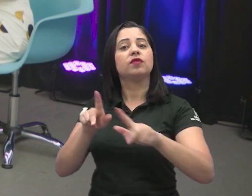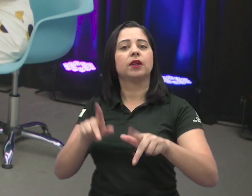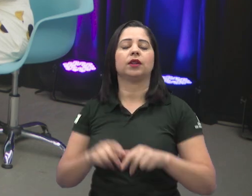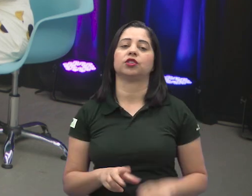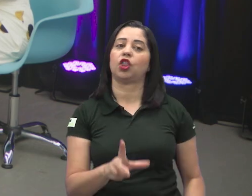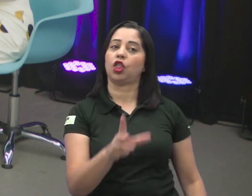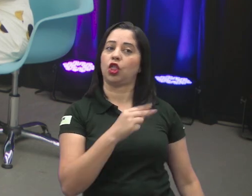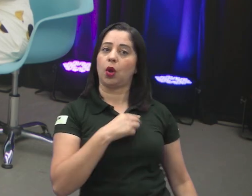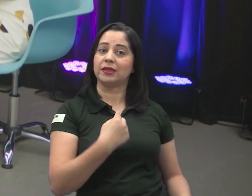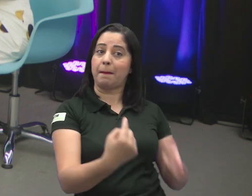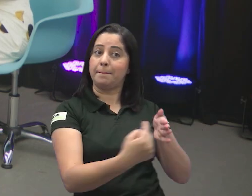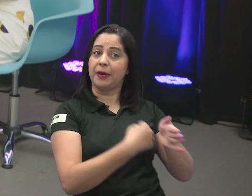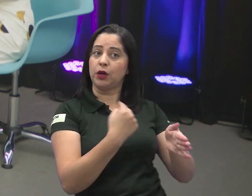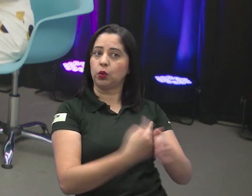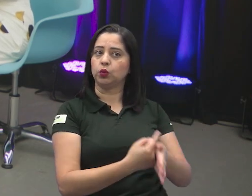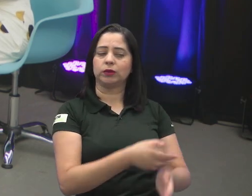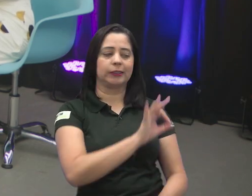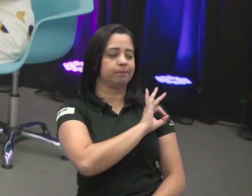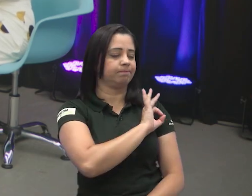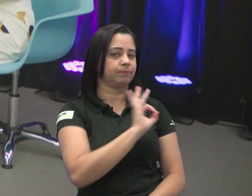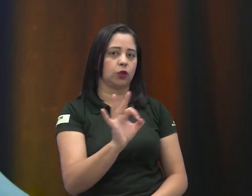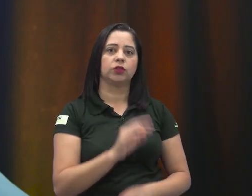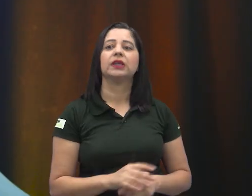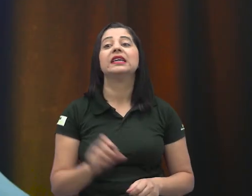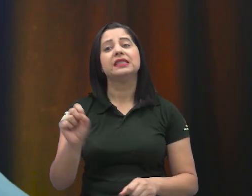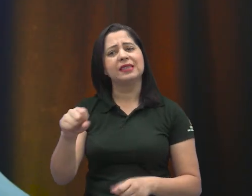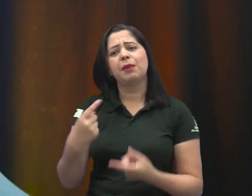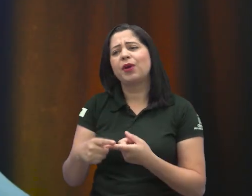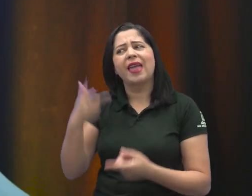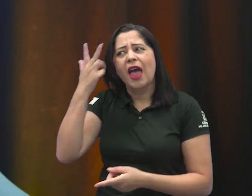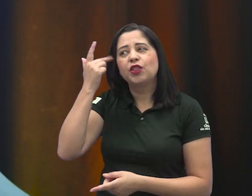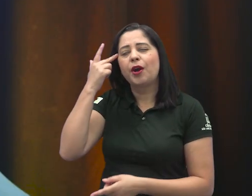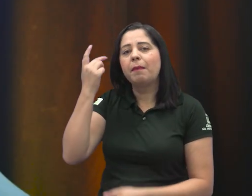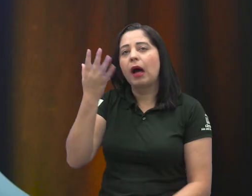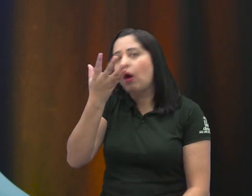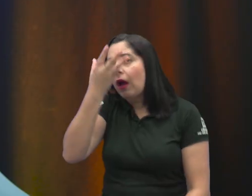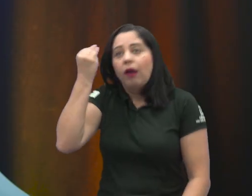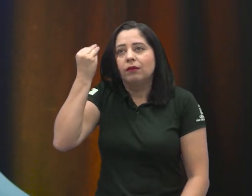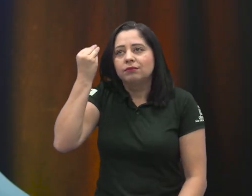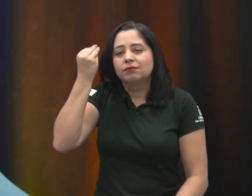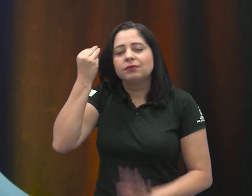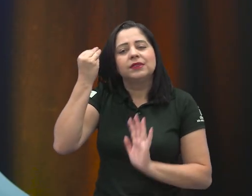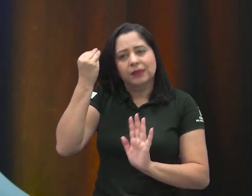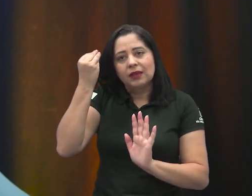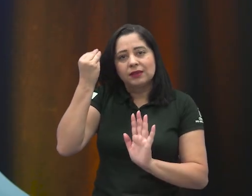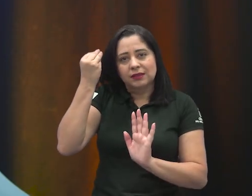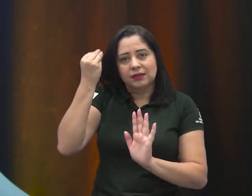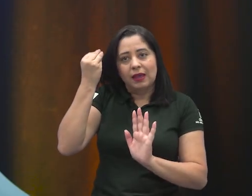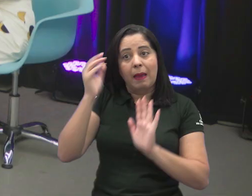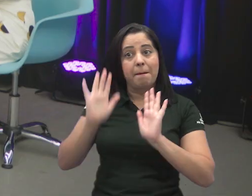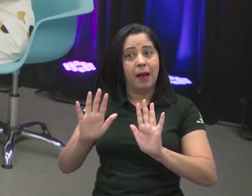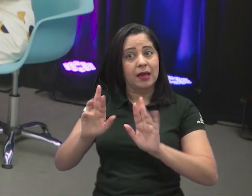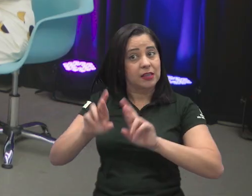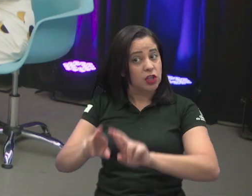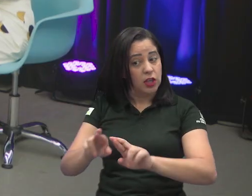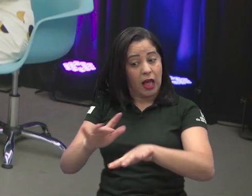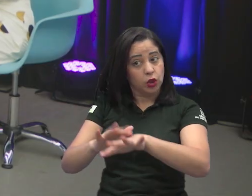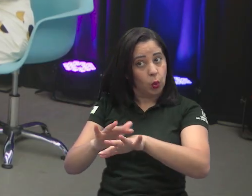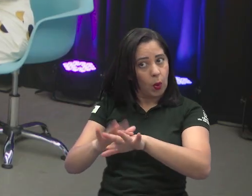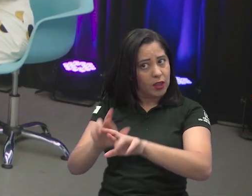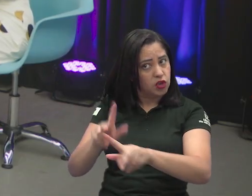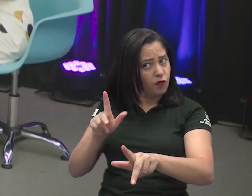pergunta de 1 milhão. Porque Isso. Hoje, quem não se esquece de alguma coisa, né? Então, a gente tem que entender qual que é a